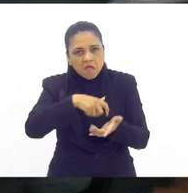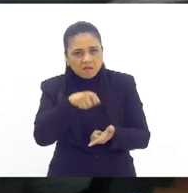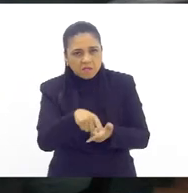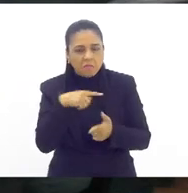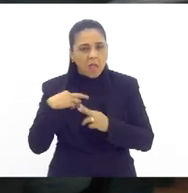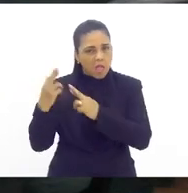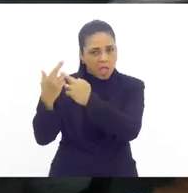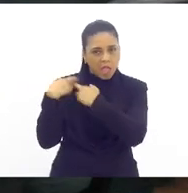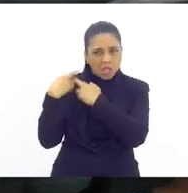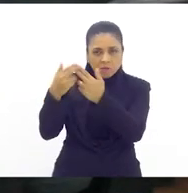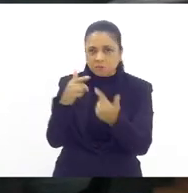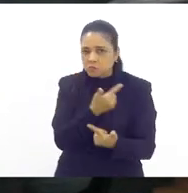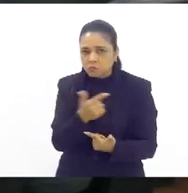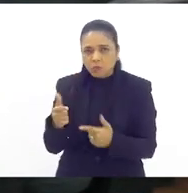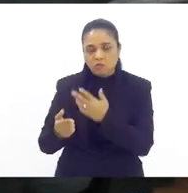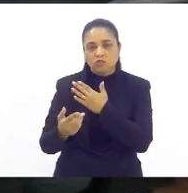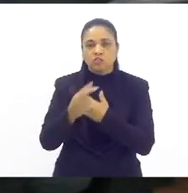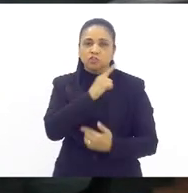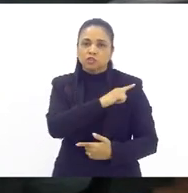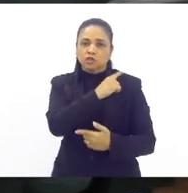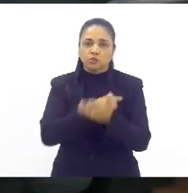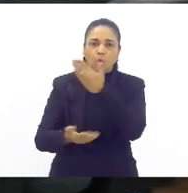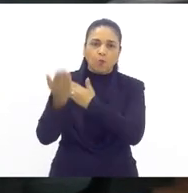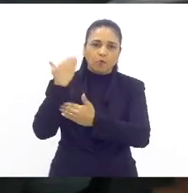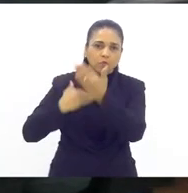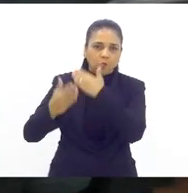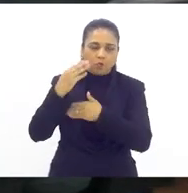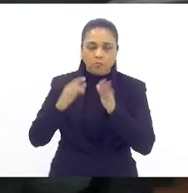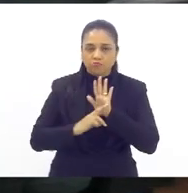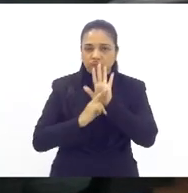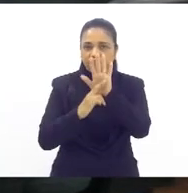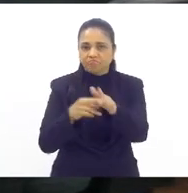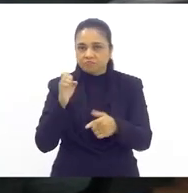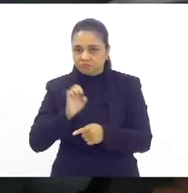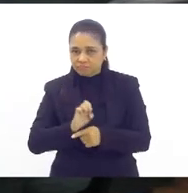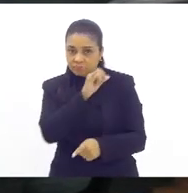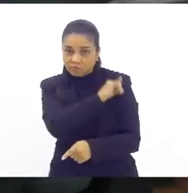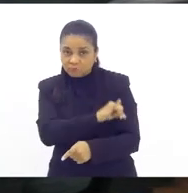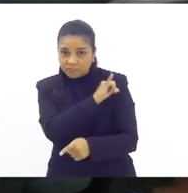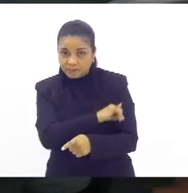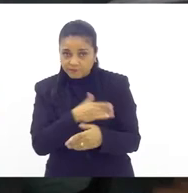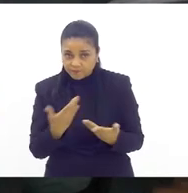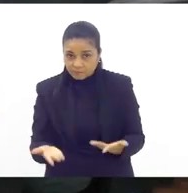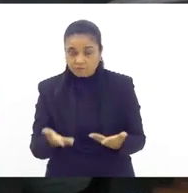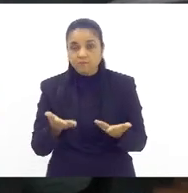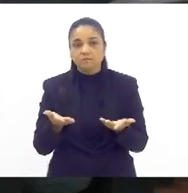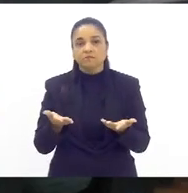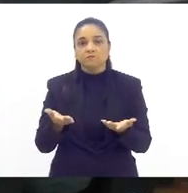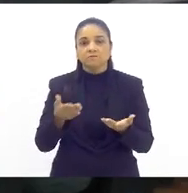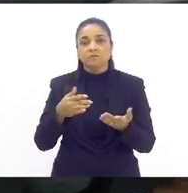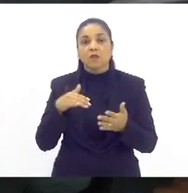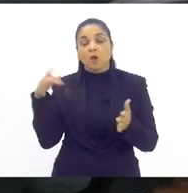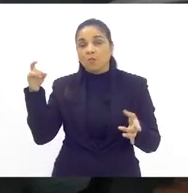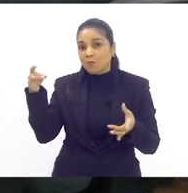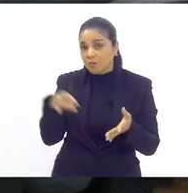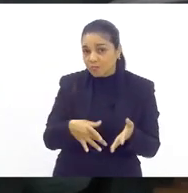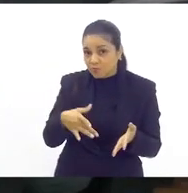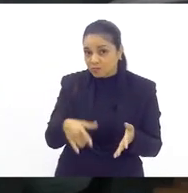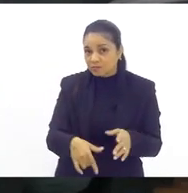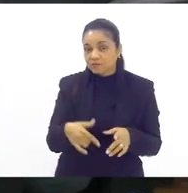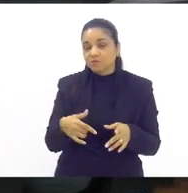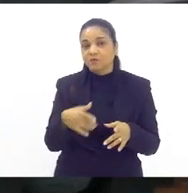irresponsabilidade de gestões anteriores é a frente do Estado do Rio de Janeiro e aí é por último Presidente